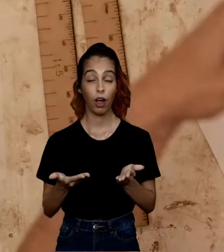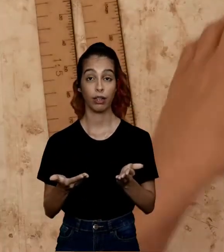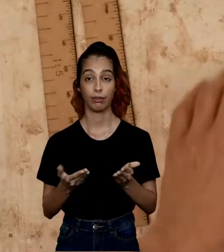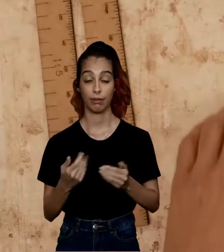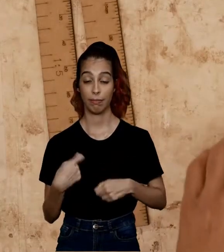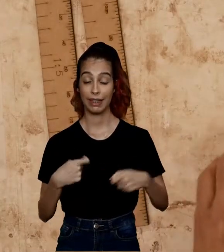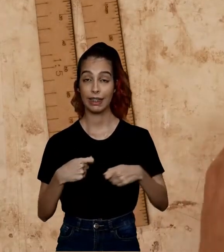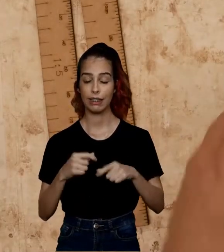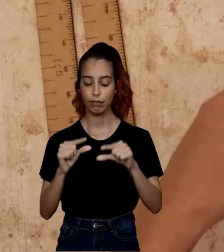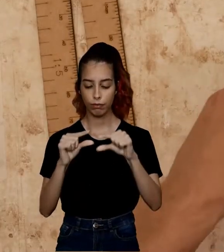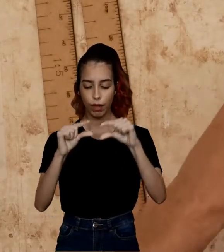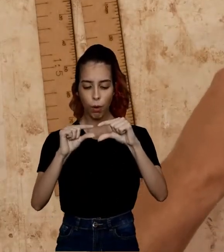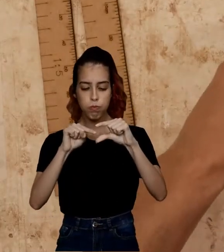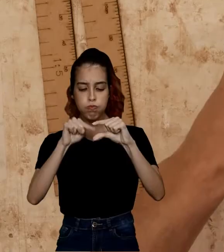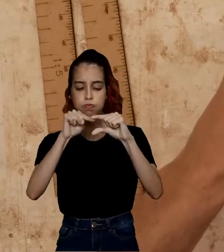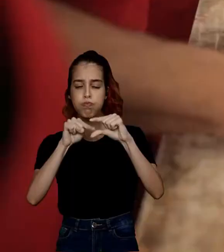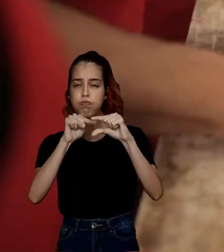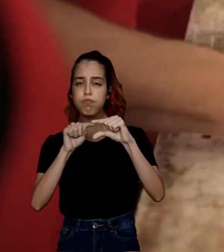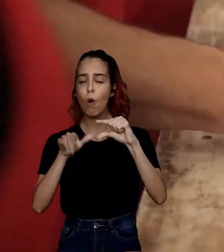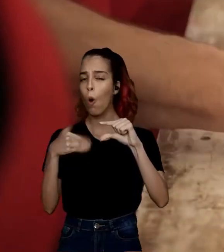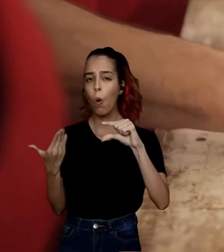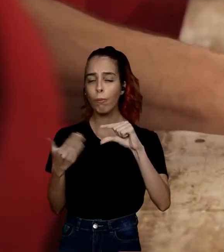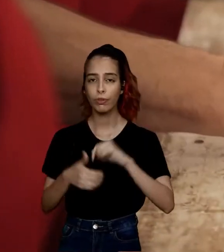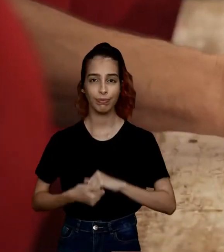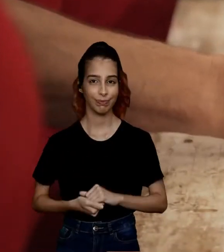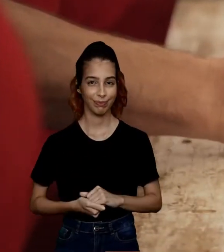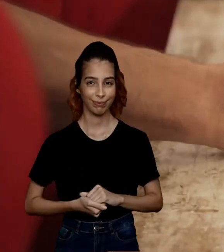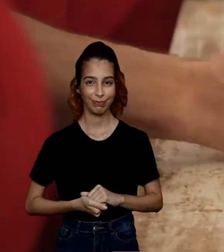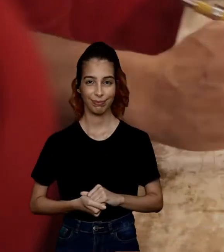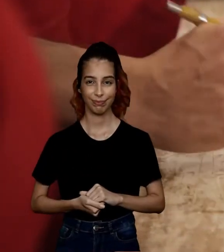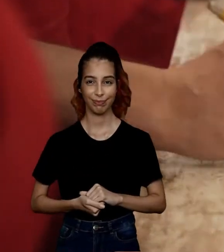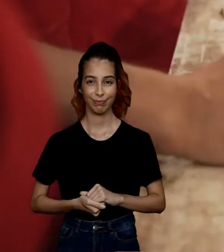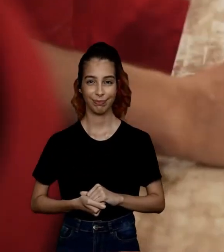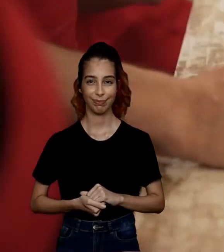Eu vou tirar a espessura.